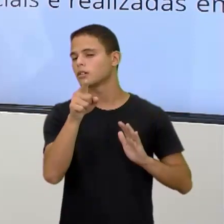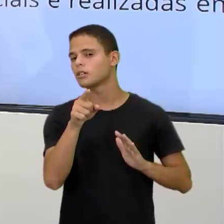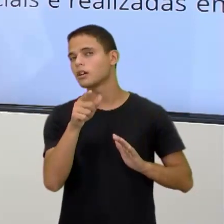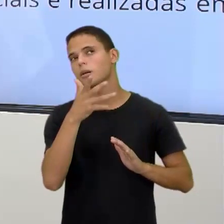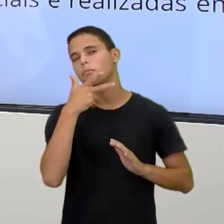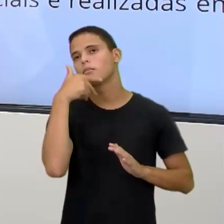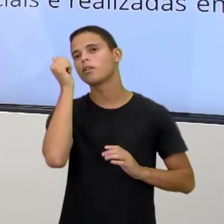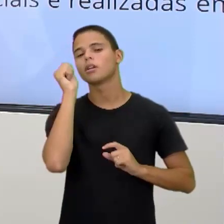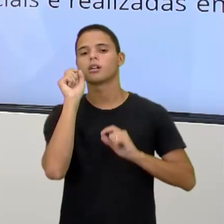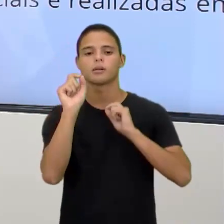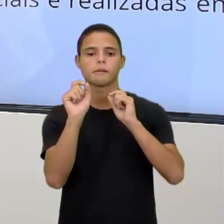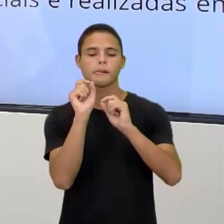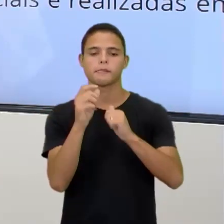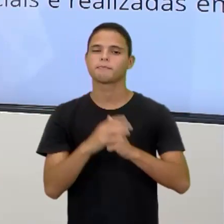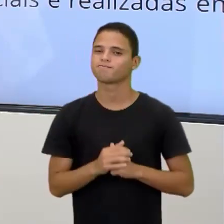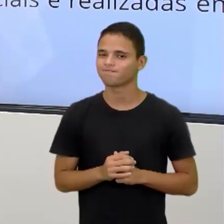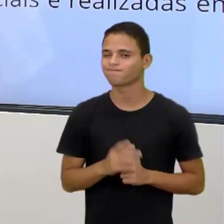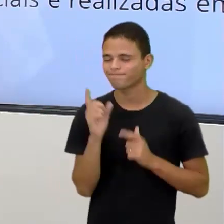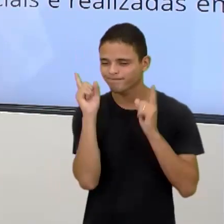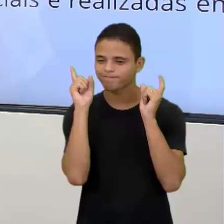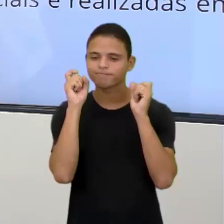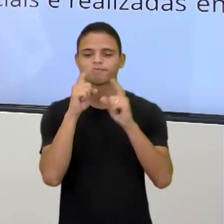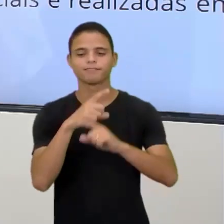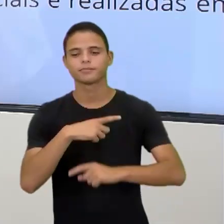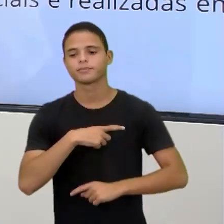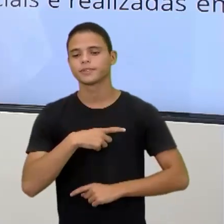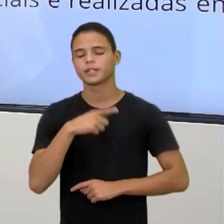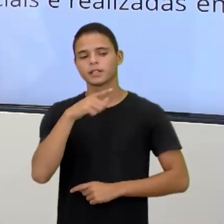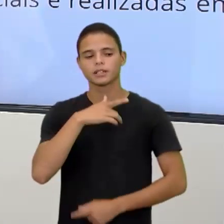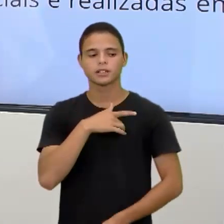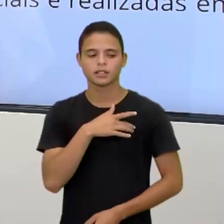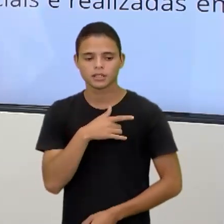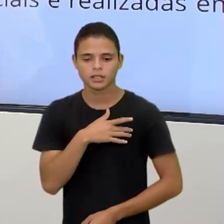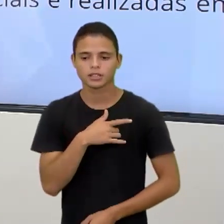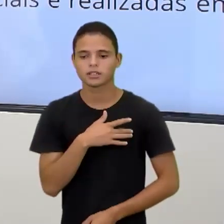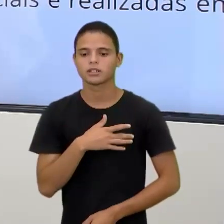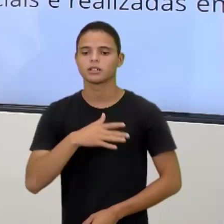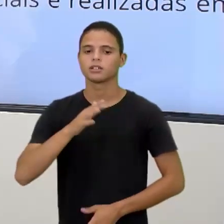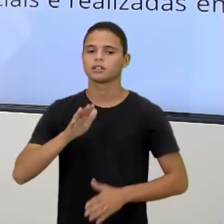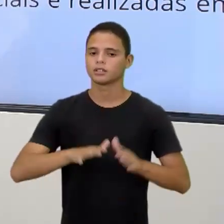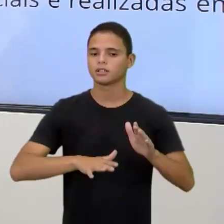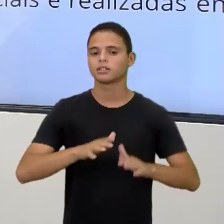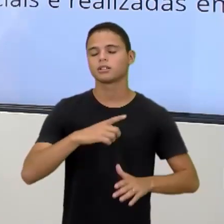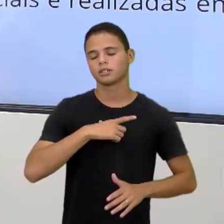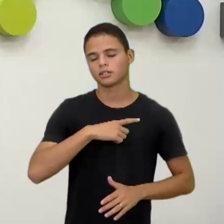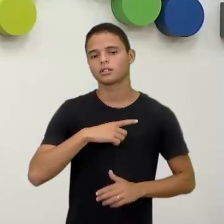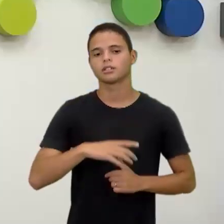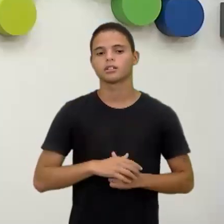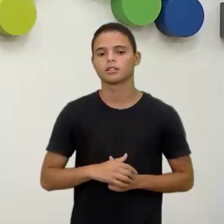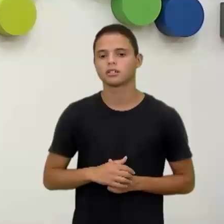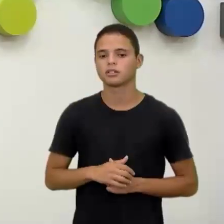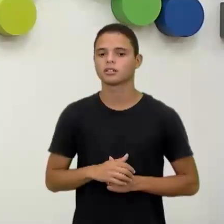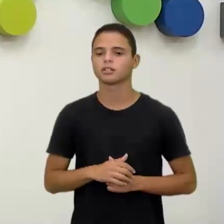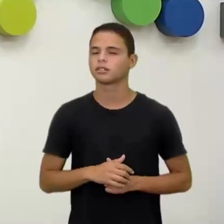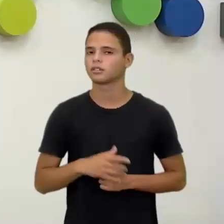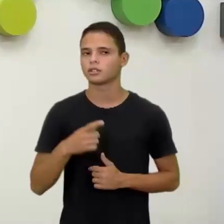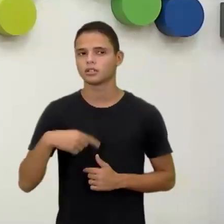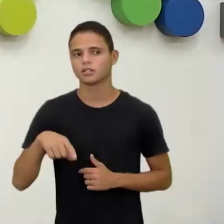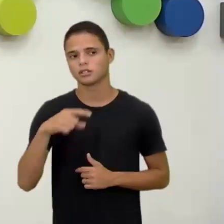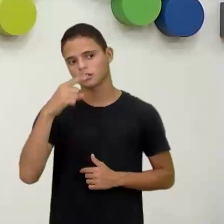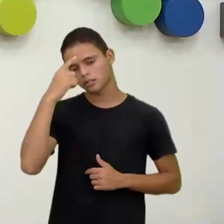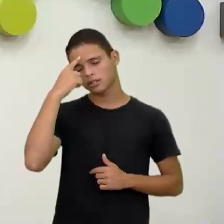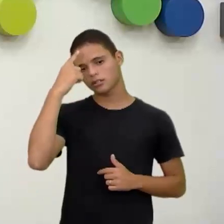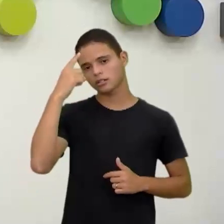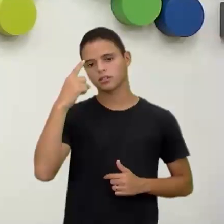precisa melhorar. Aí é a maior dificuldade, né? Porque você fica com medo de falar algo e se comprometer. Né? Mas se a gente for pensar aqui